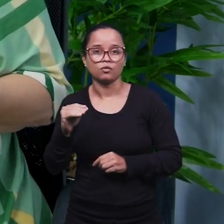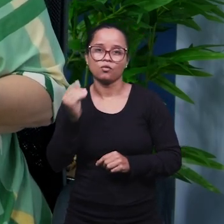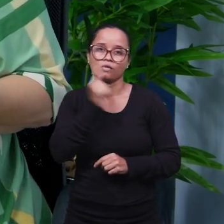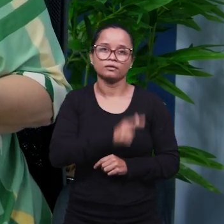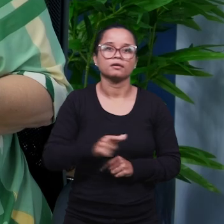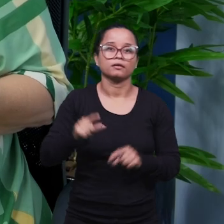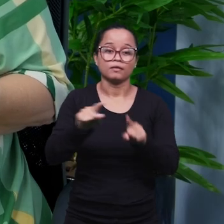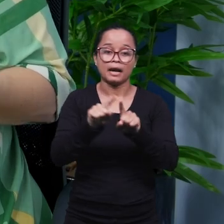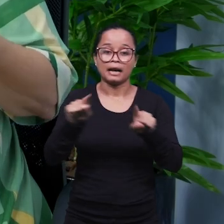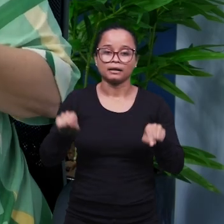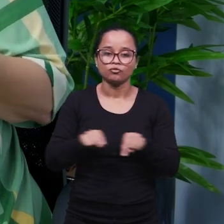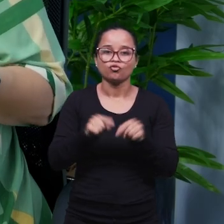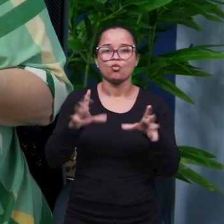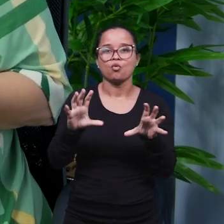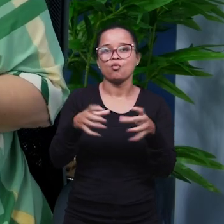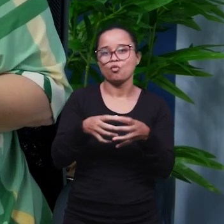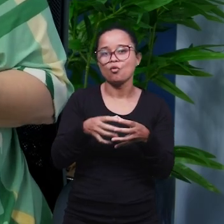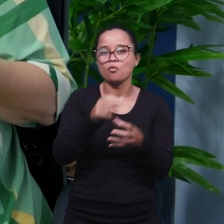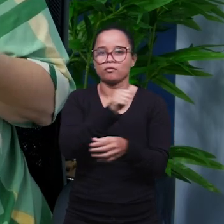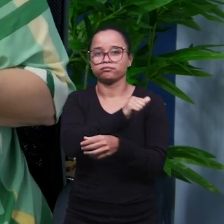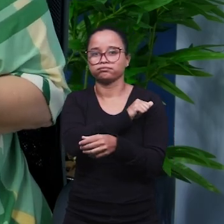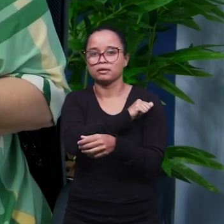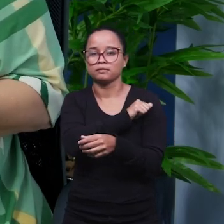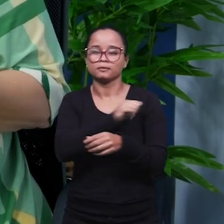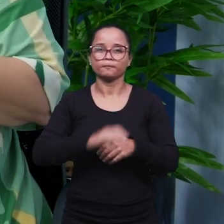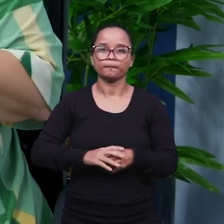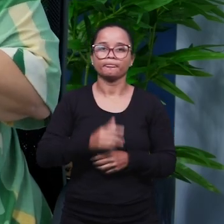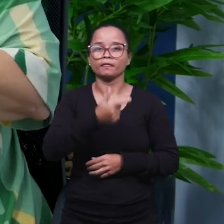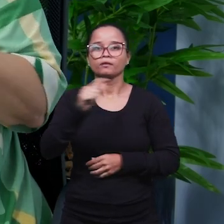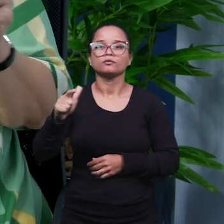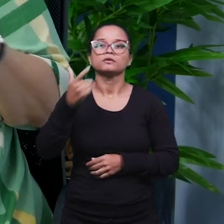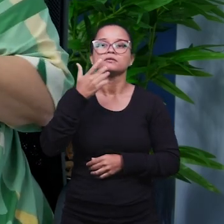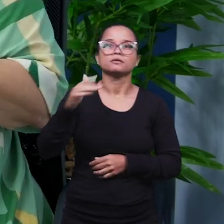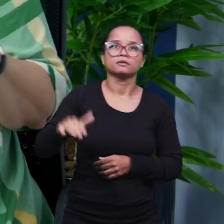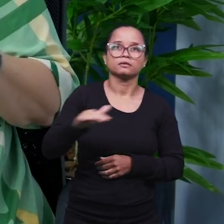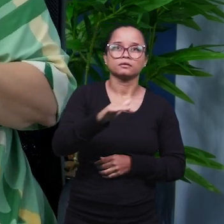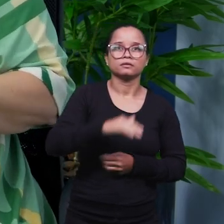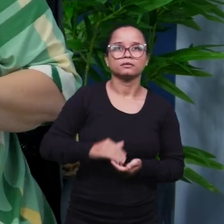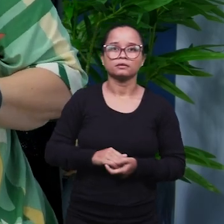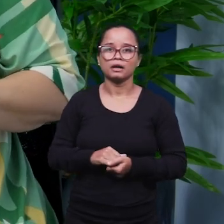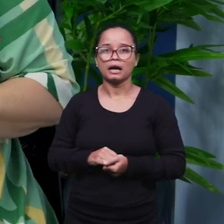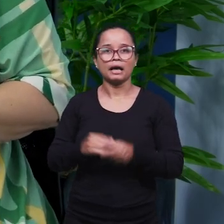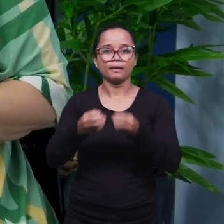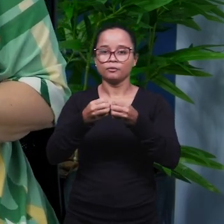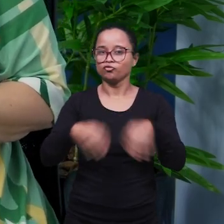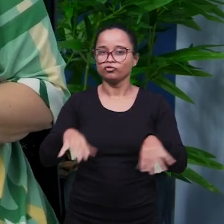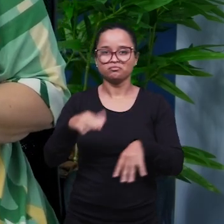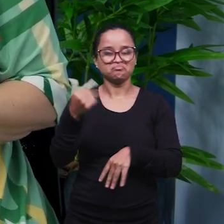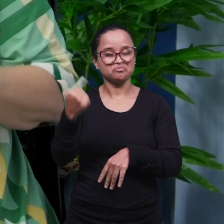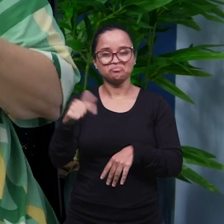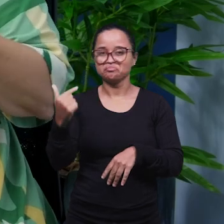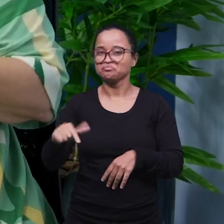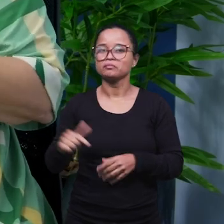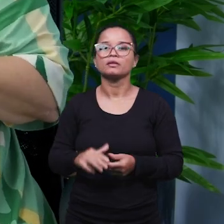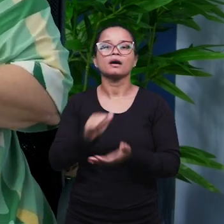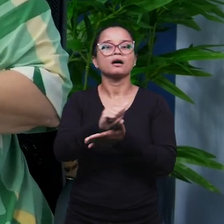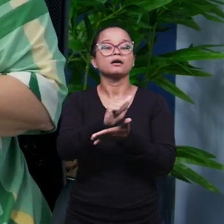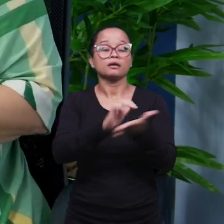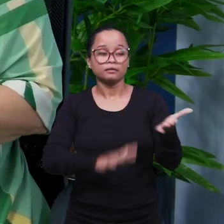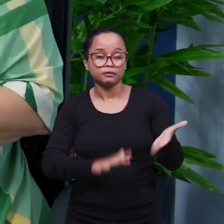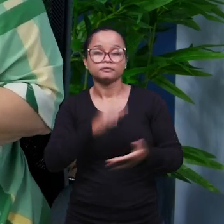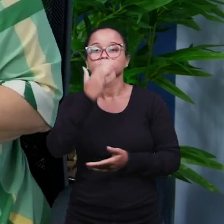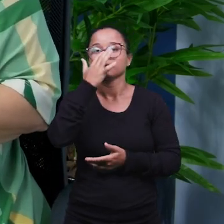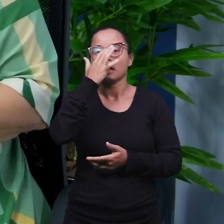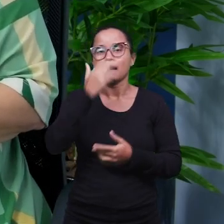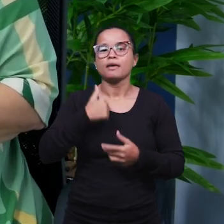na classe, você pode usar. As outras crianças, de forma alguma, elas vão ser prejudicadas. A